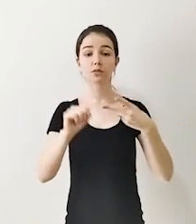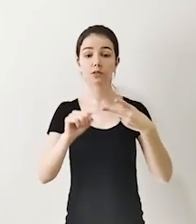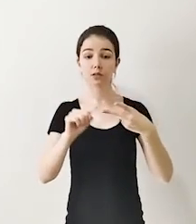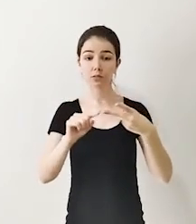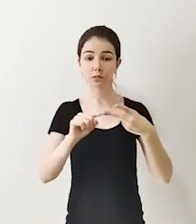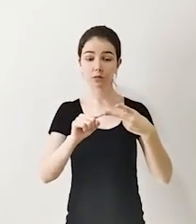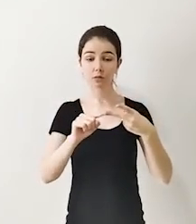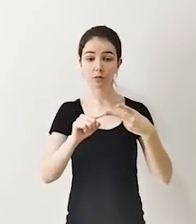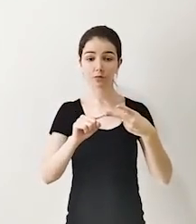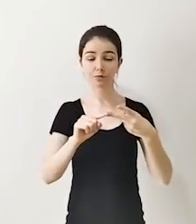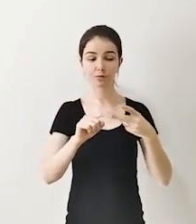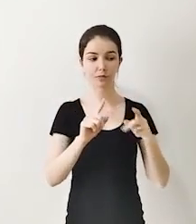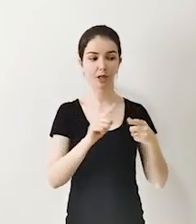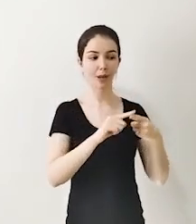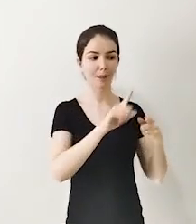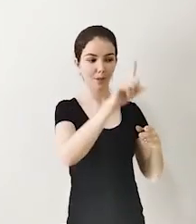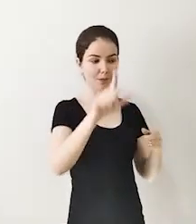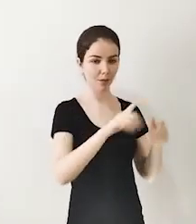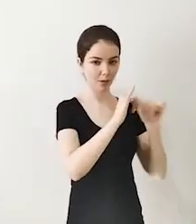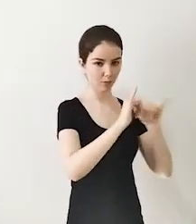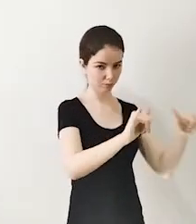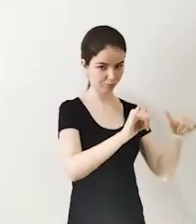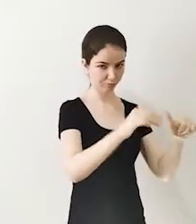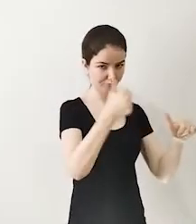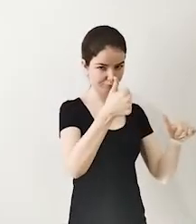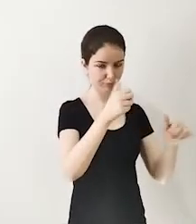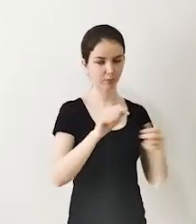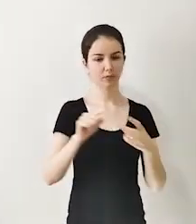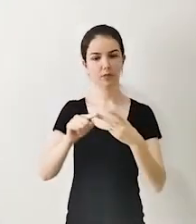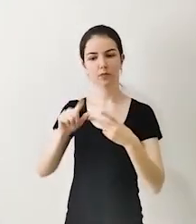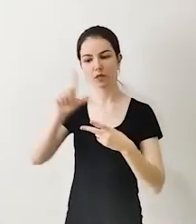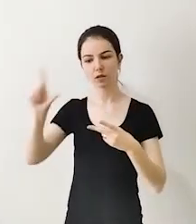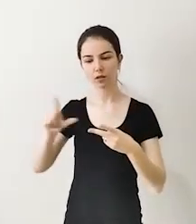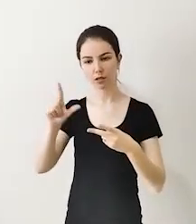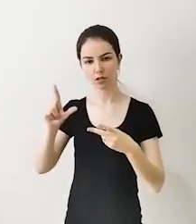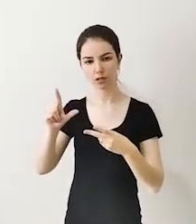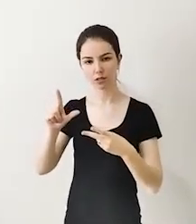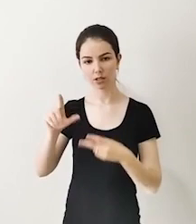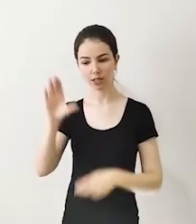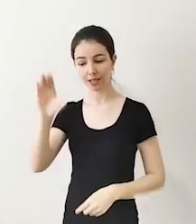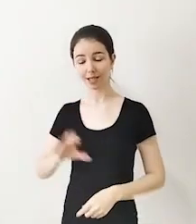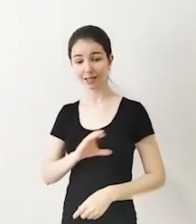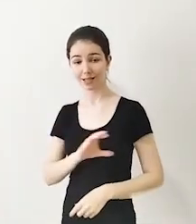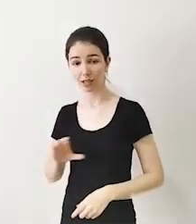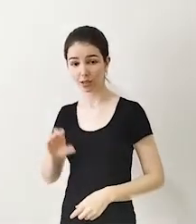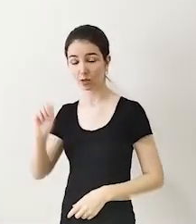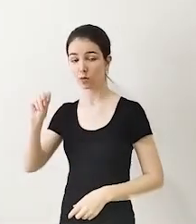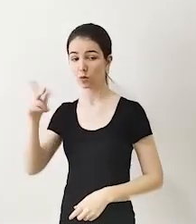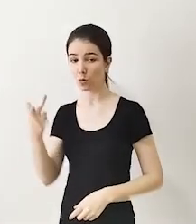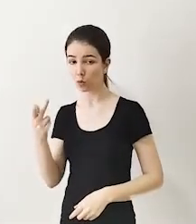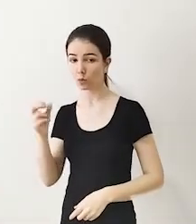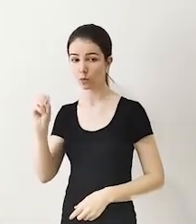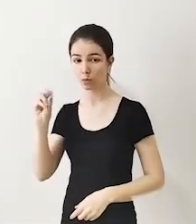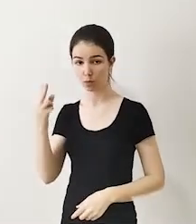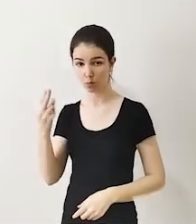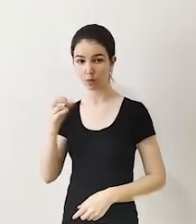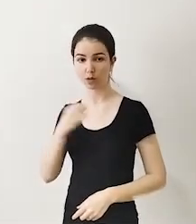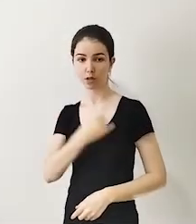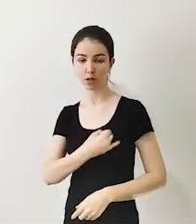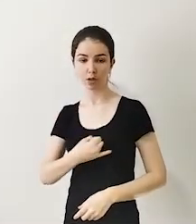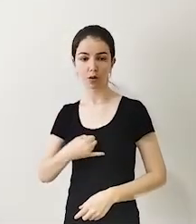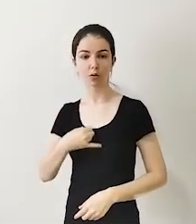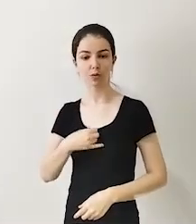galera, ó, presta atenção. A primeira, a literatura de informação, e a segunda, a literatura catequética. Ou